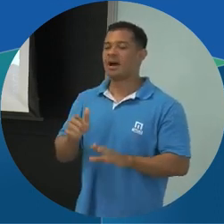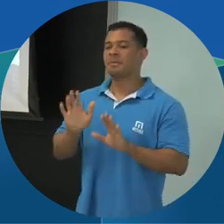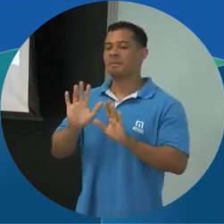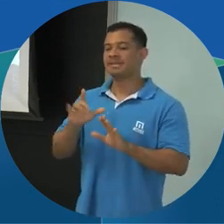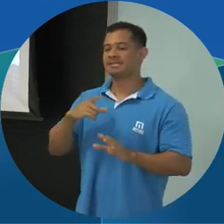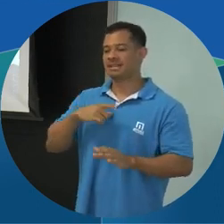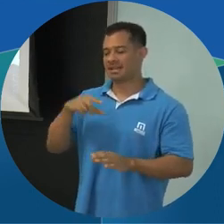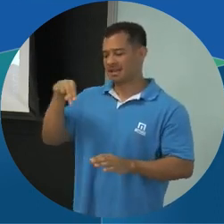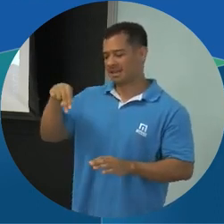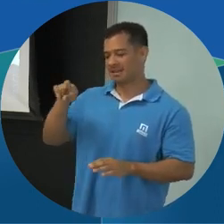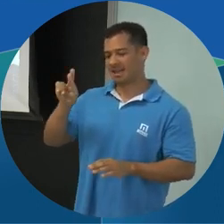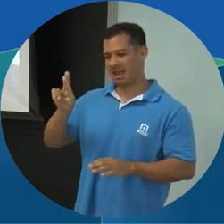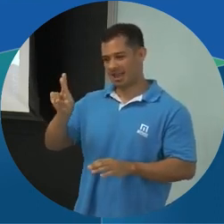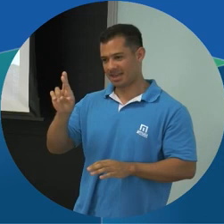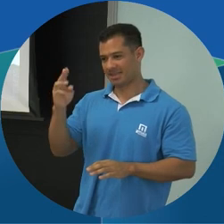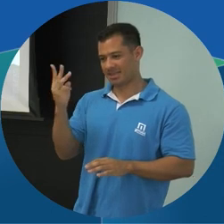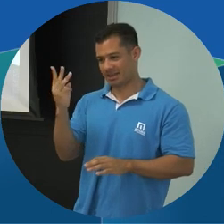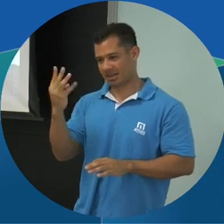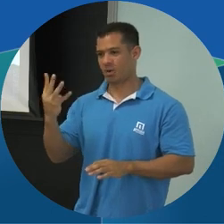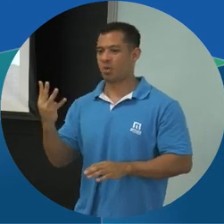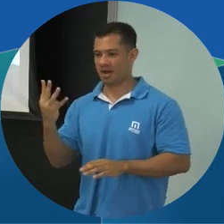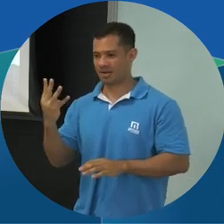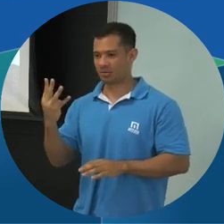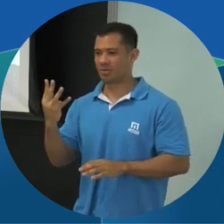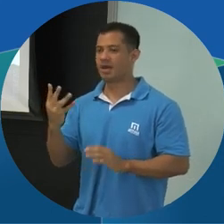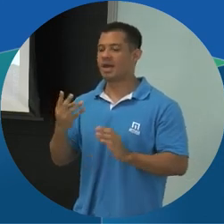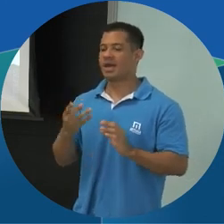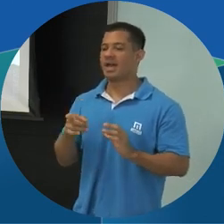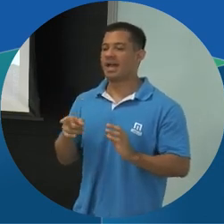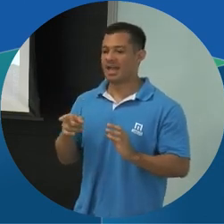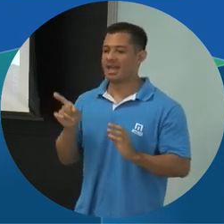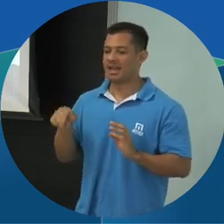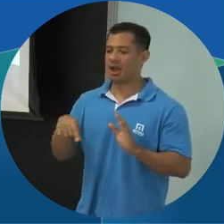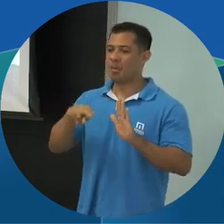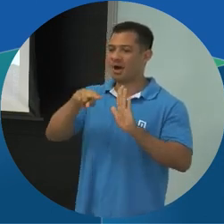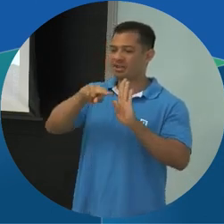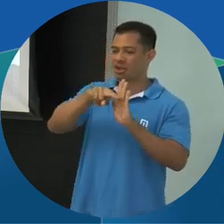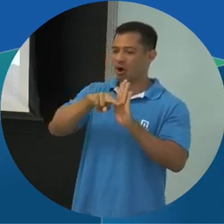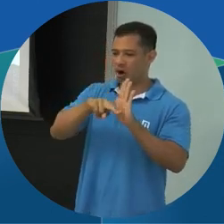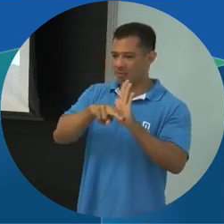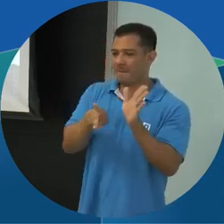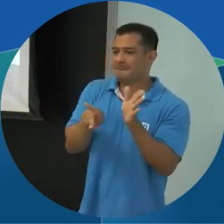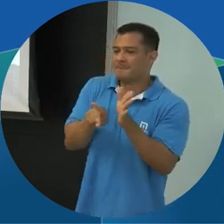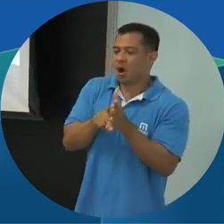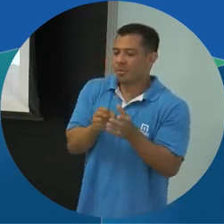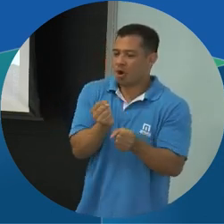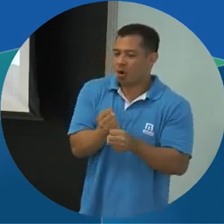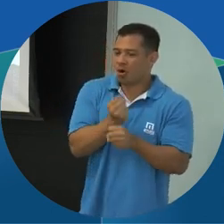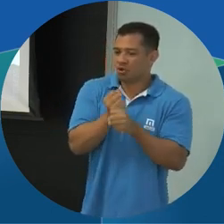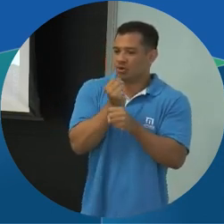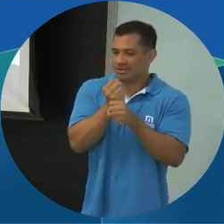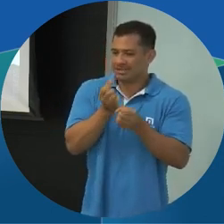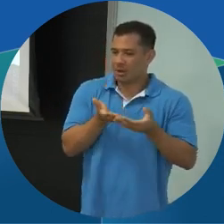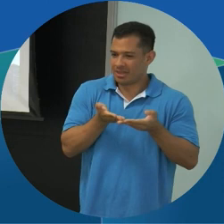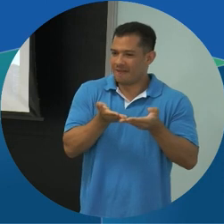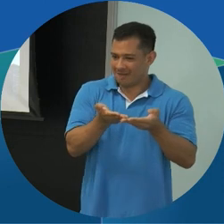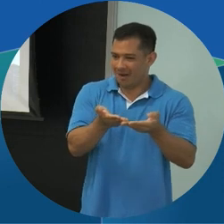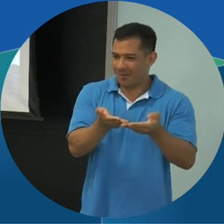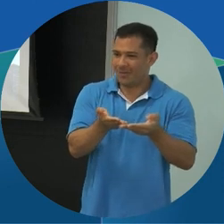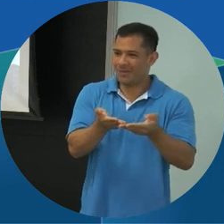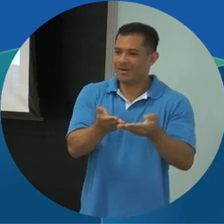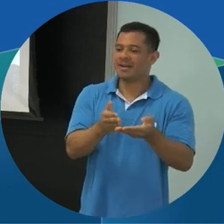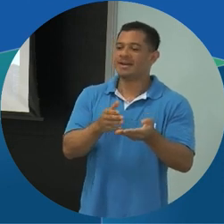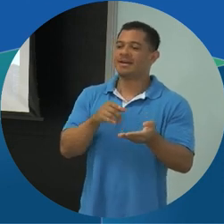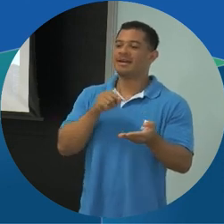a NR34, que é uma norma que rege a construção naval, e dentro dessa norma de construção naval nós